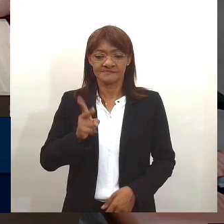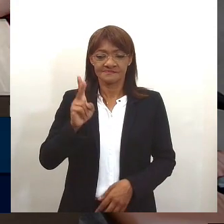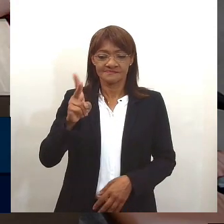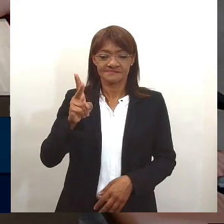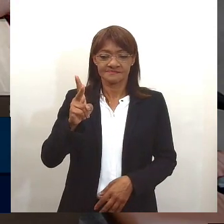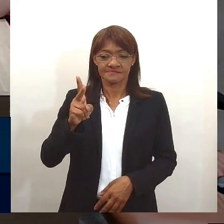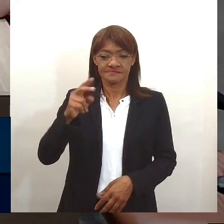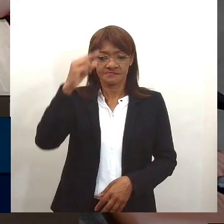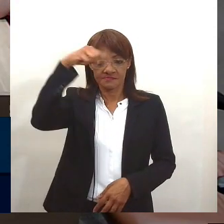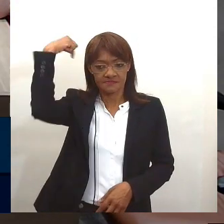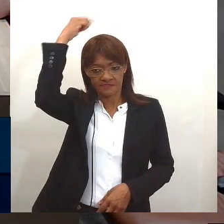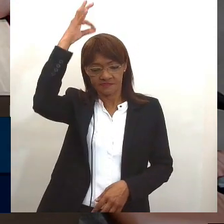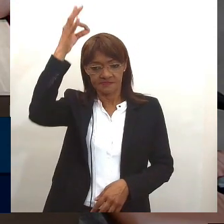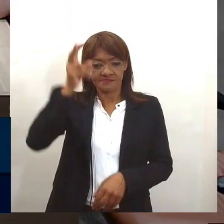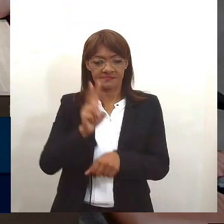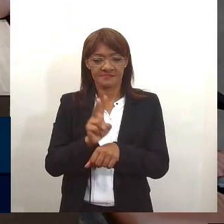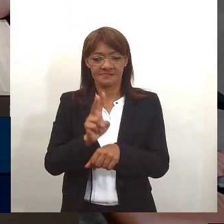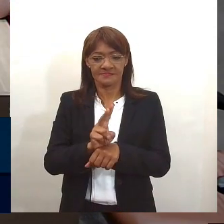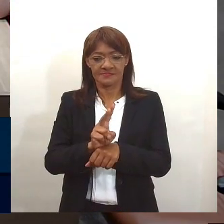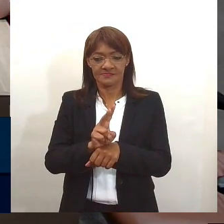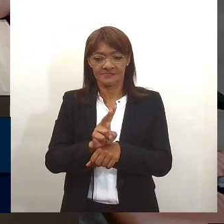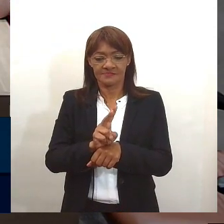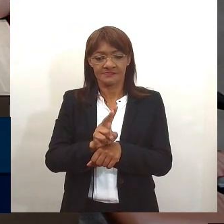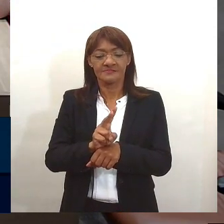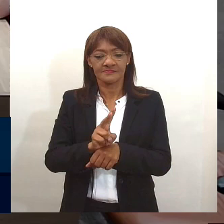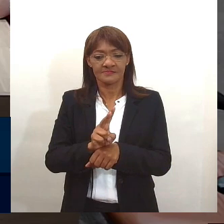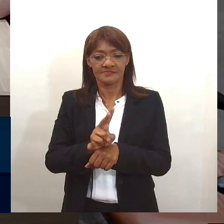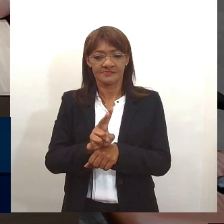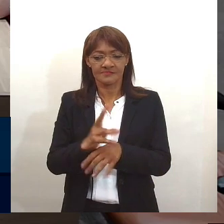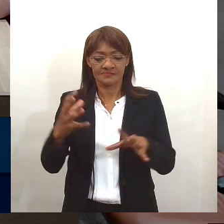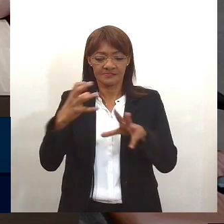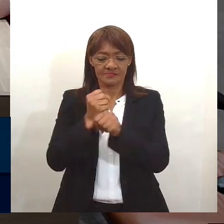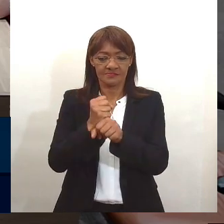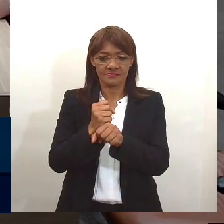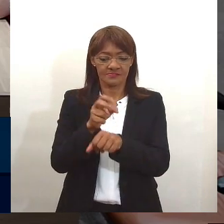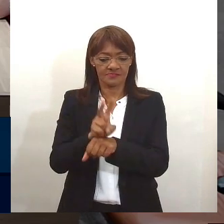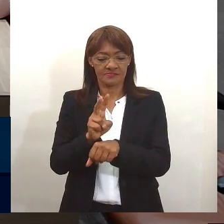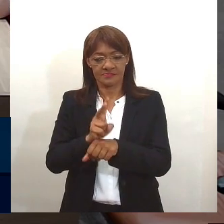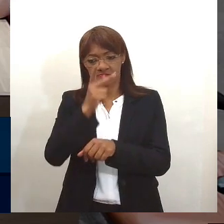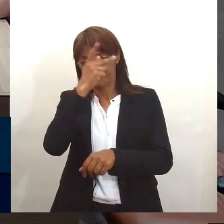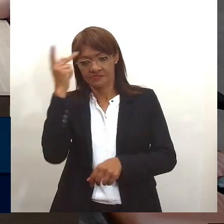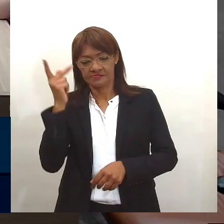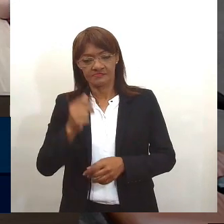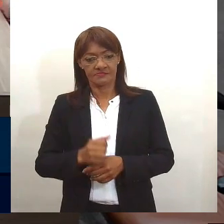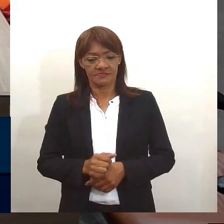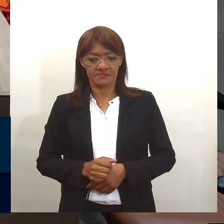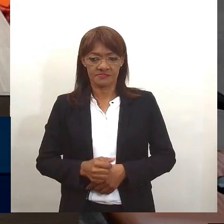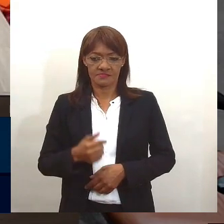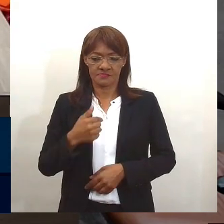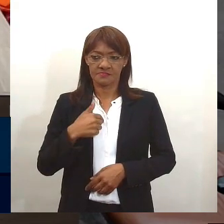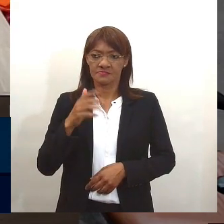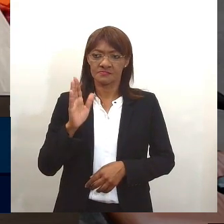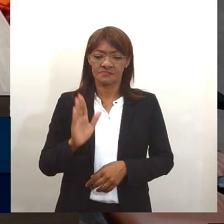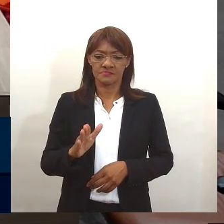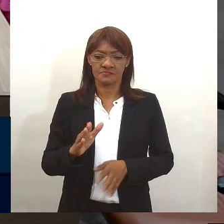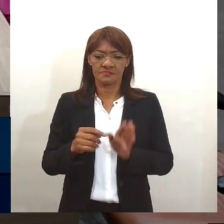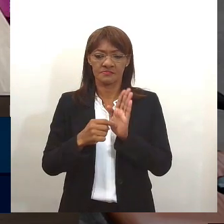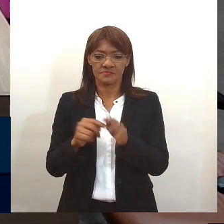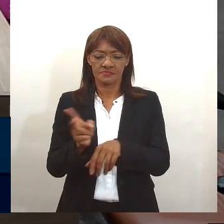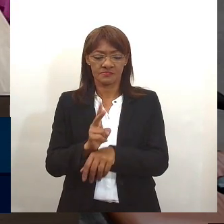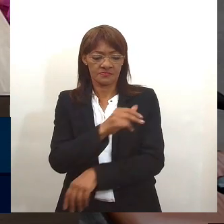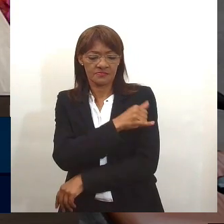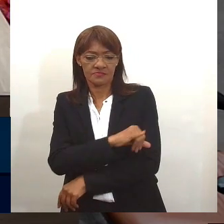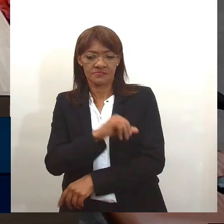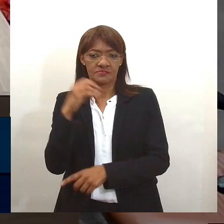pessoas. Eu trabalhei muitos anos com estados, eu fui do regime de recuperação fiscal do Rio de Janeiro, Rio Grande do Sul, Goiás. Trabalhei muitos anos